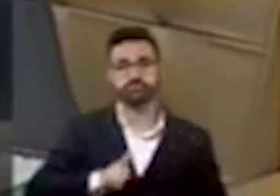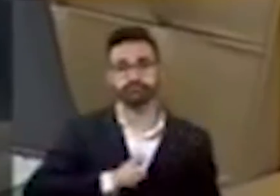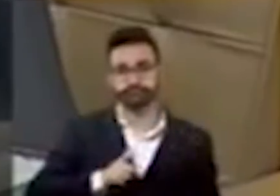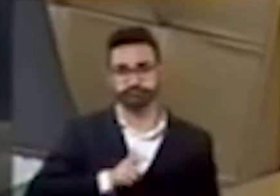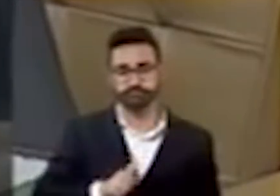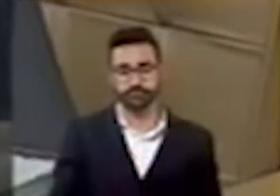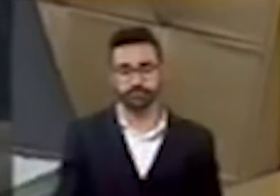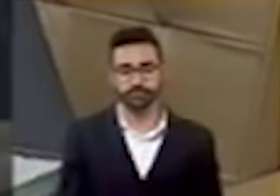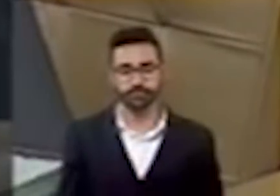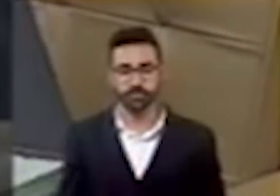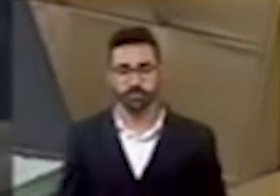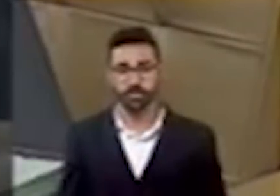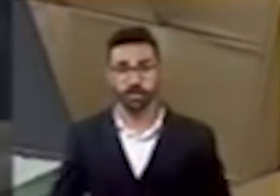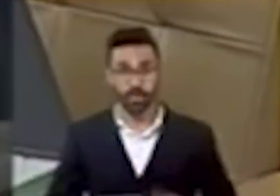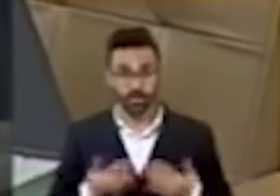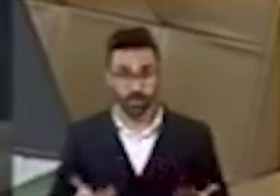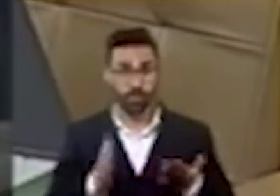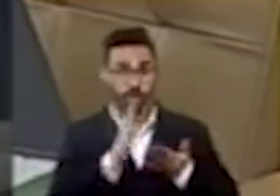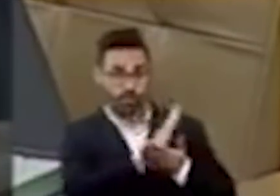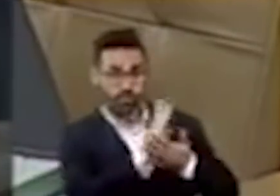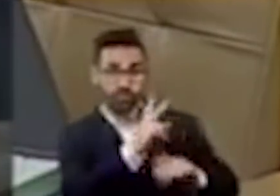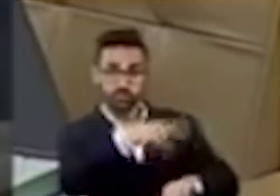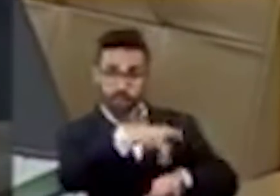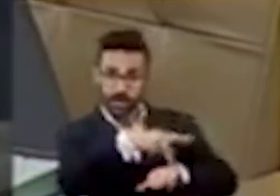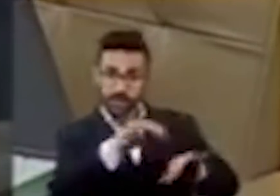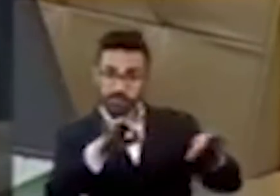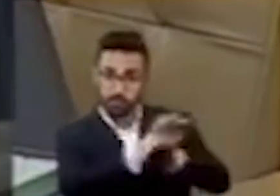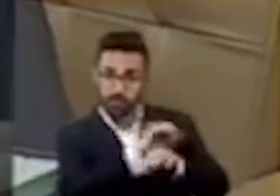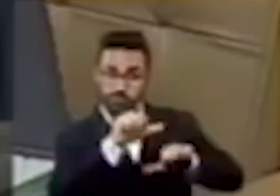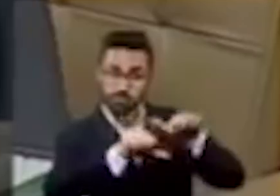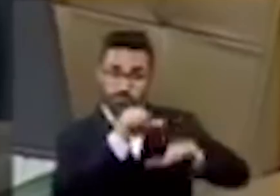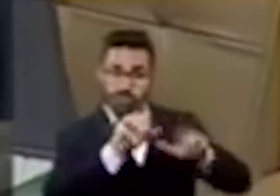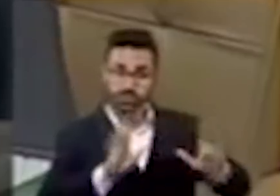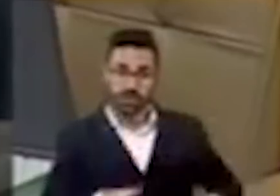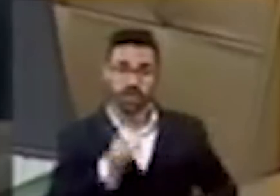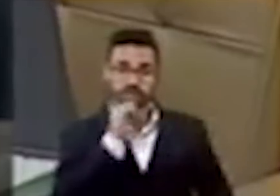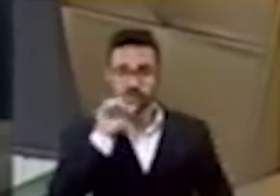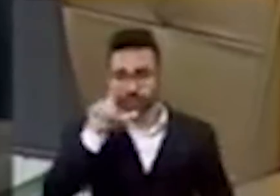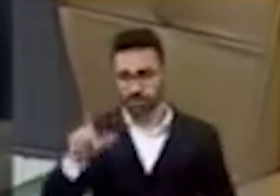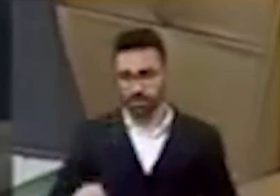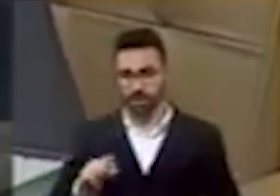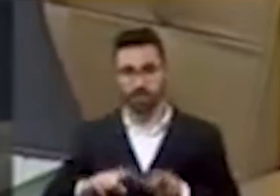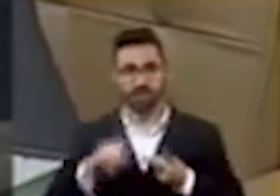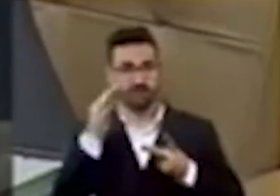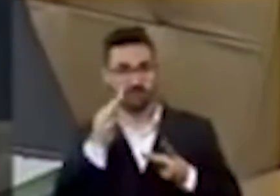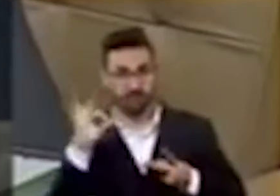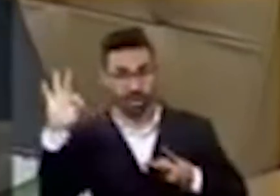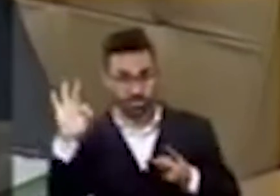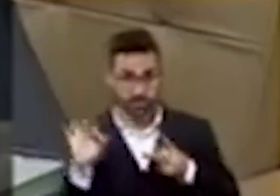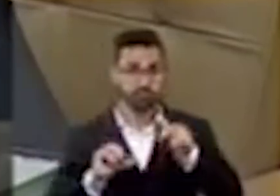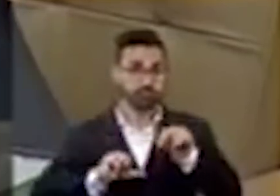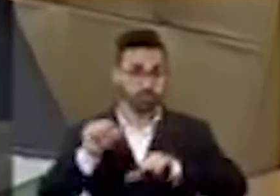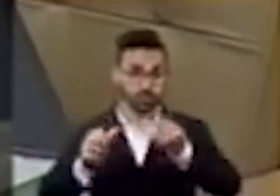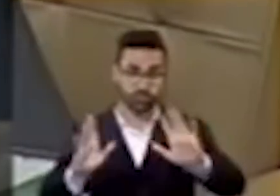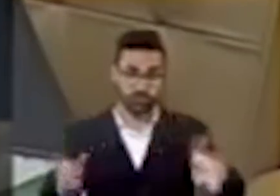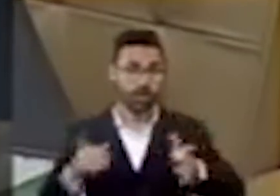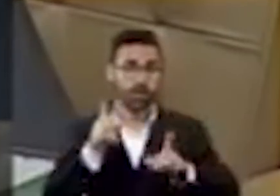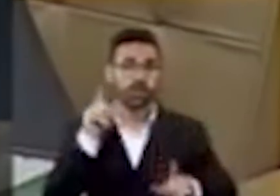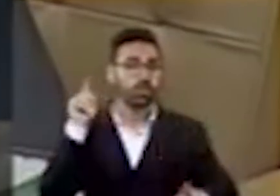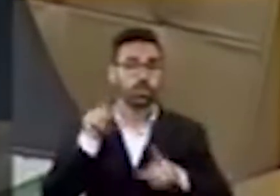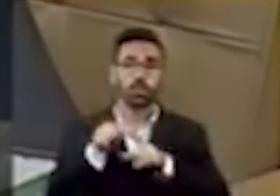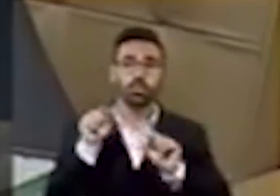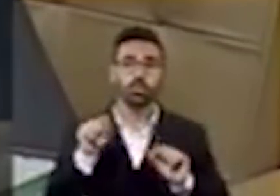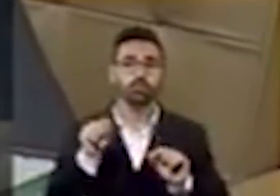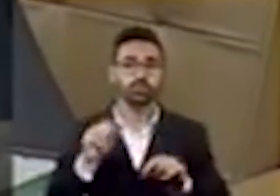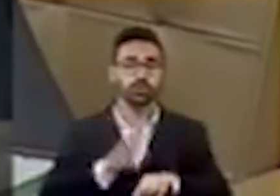As reformas que alguns países experimentaram nesse sentido, como na Itália e na França, com o objetivo de transferir o